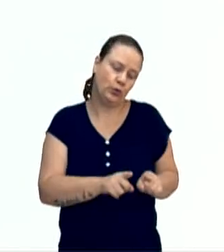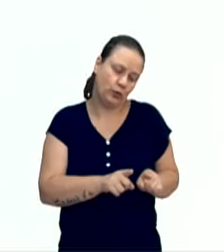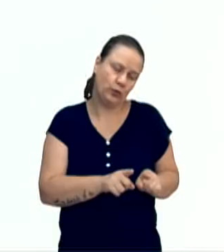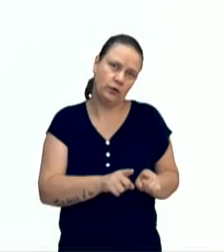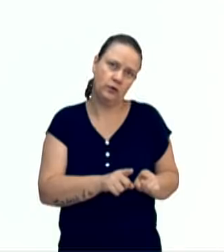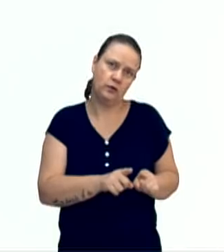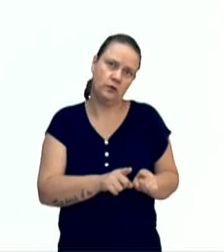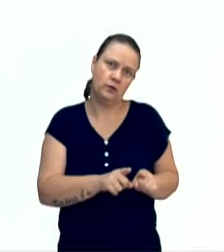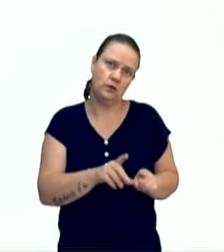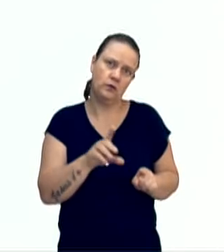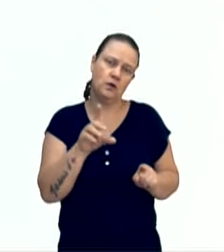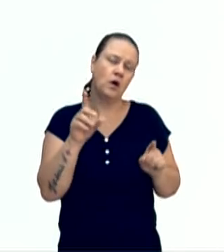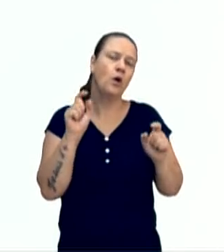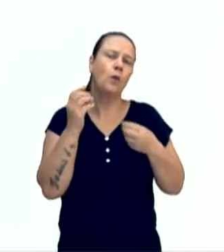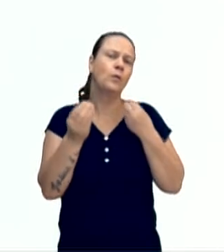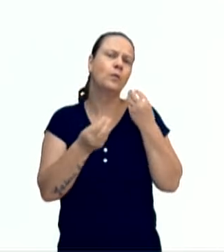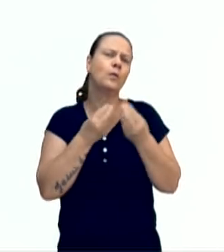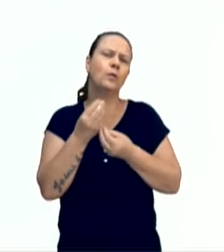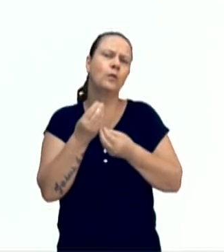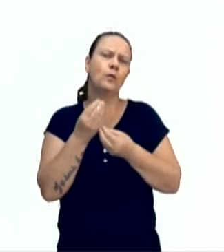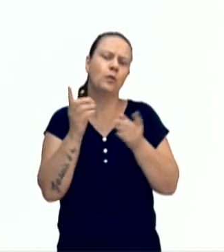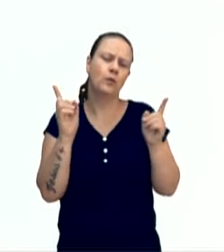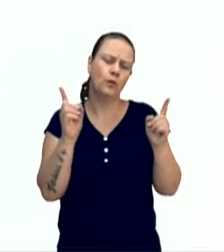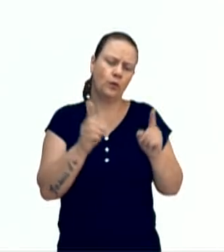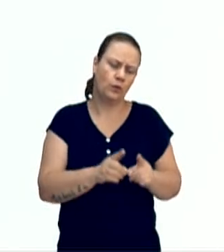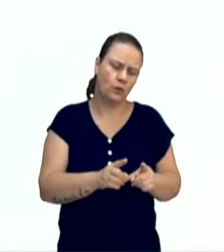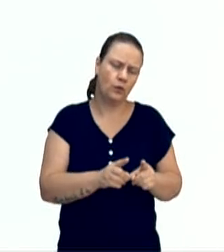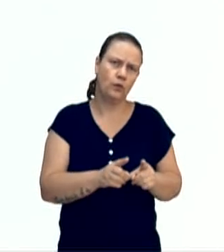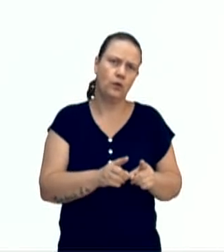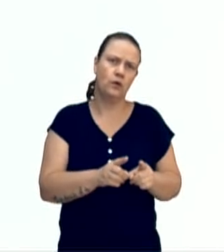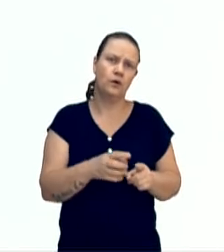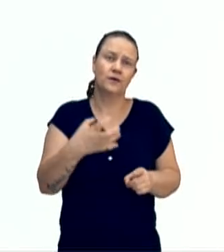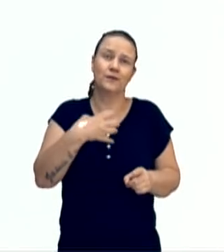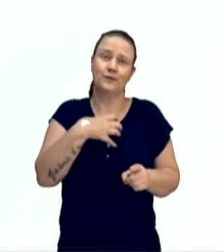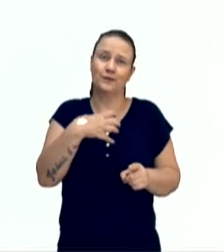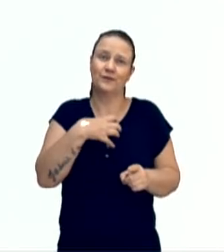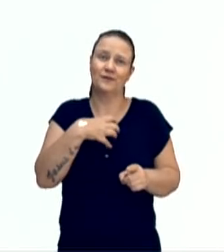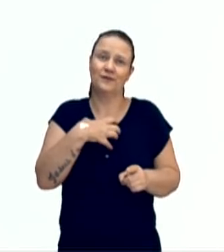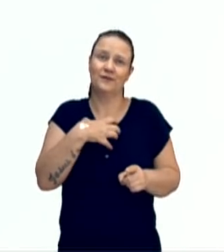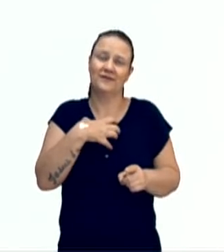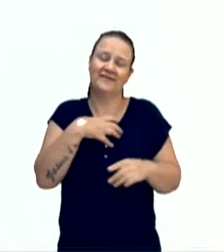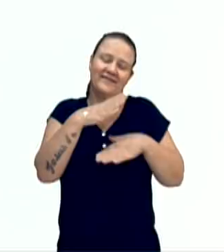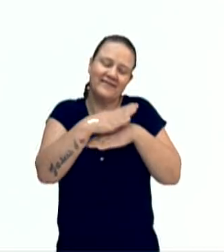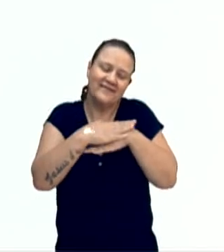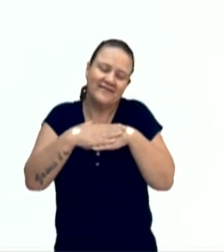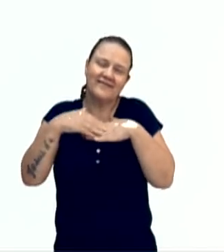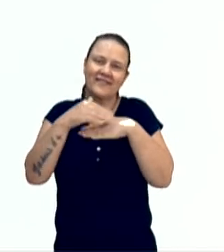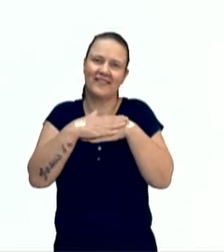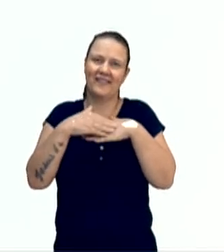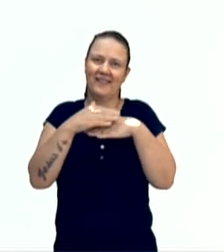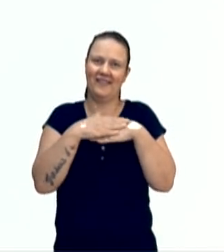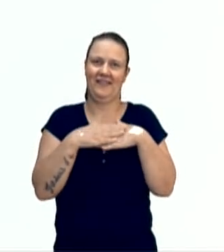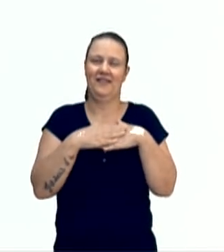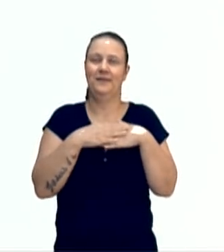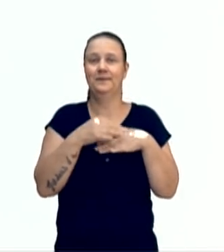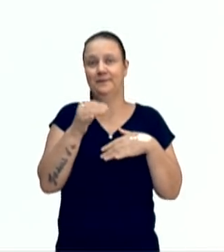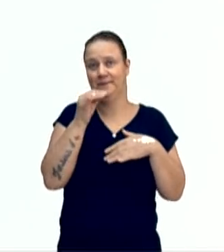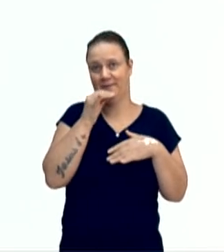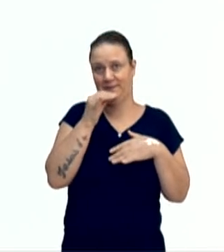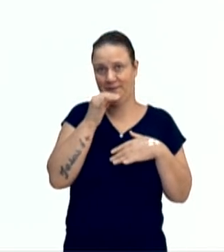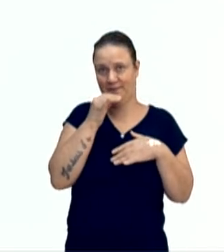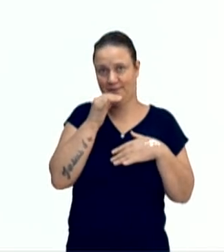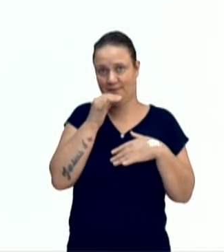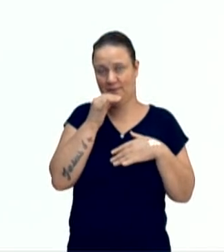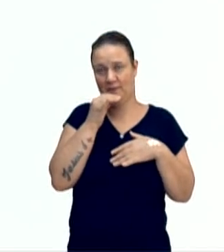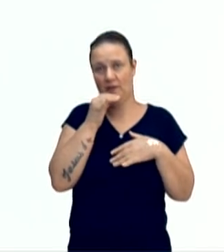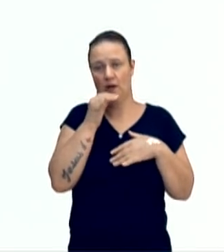do tamanho das pessoas, para dizer de uma forma carinhosa sobre as pessoas. Então, o